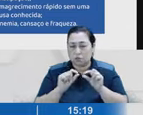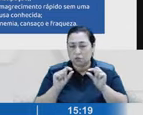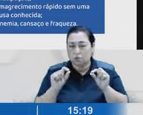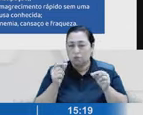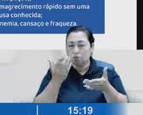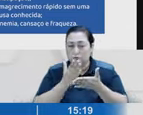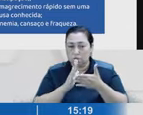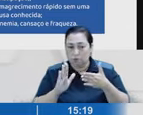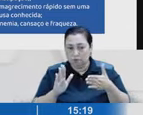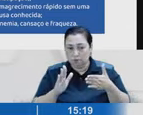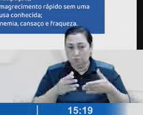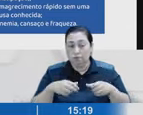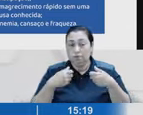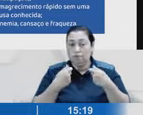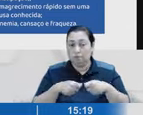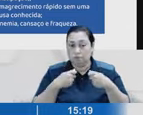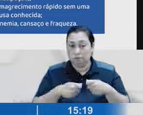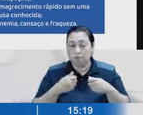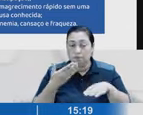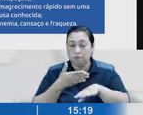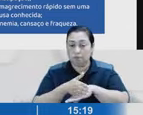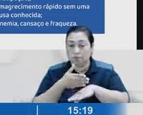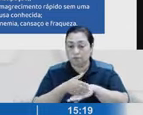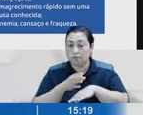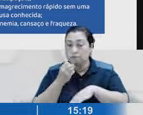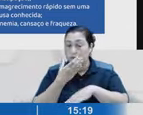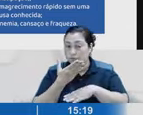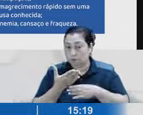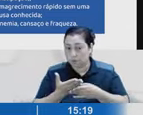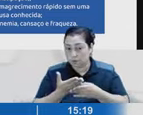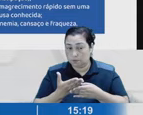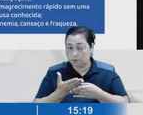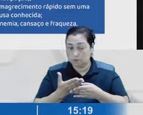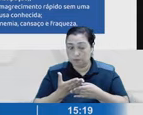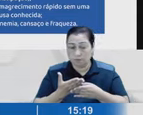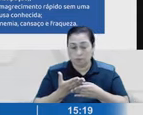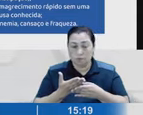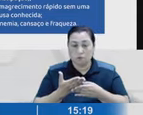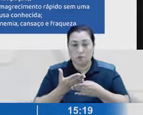vai tirar. Precisa, o preparo está muito bom? Precisa, é uma das